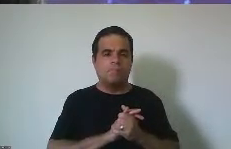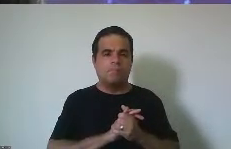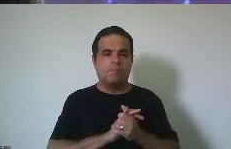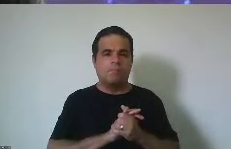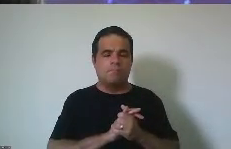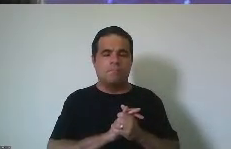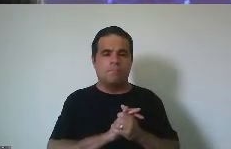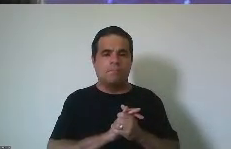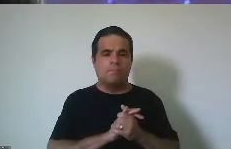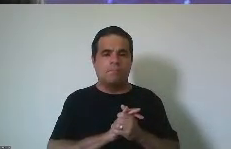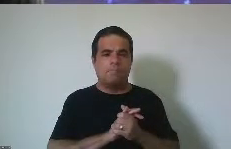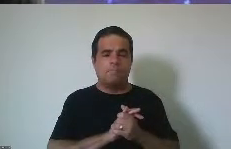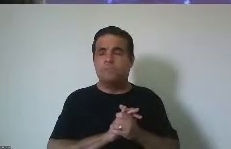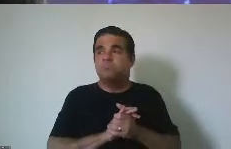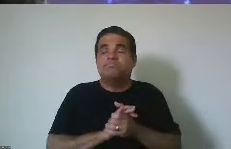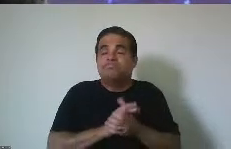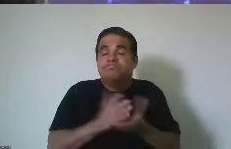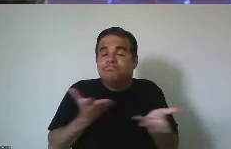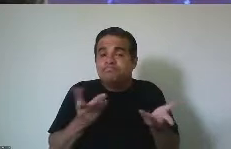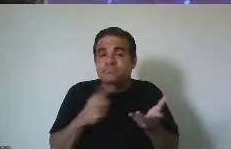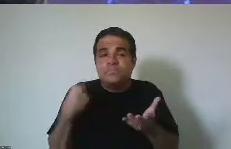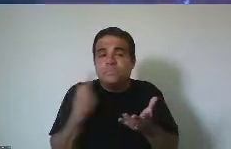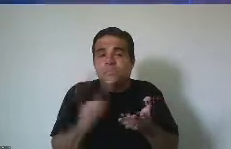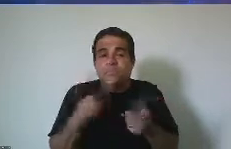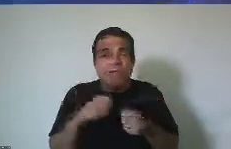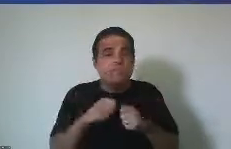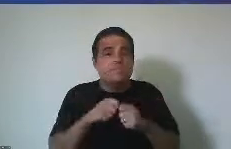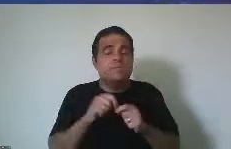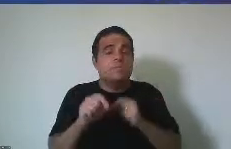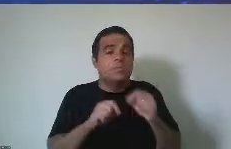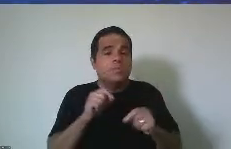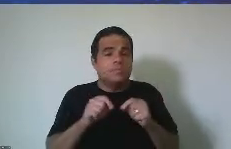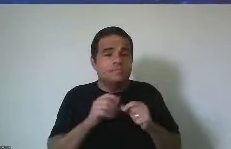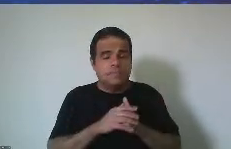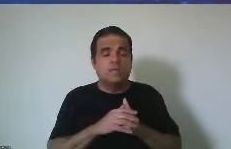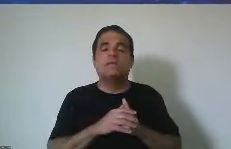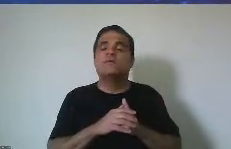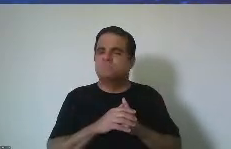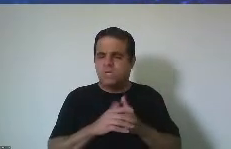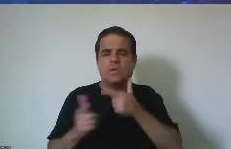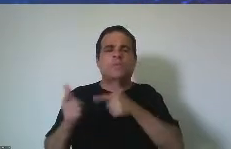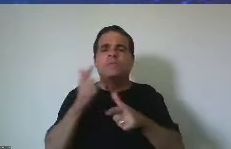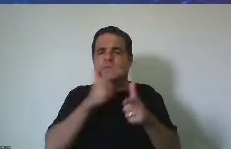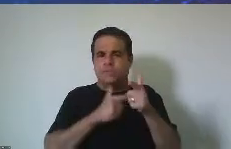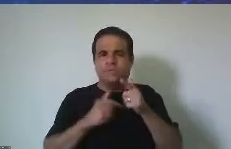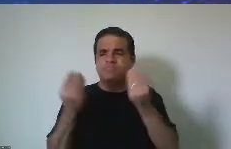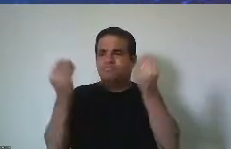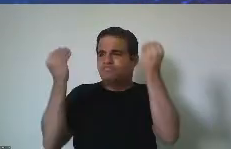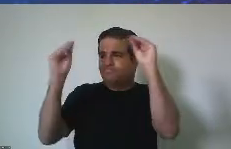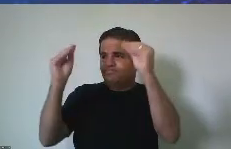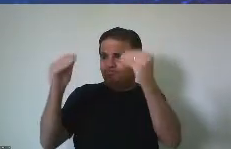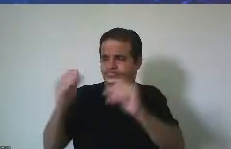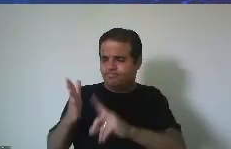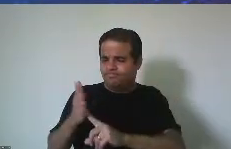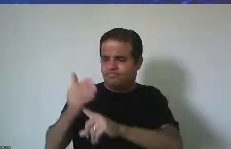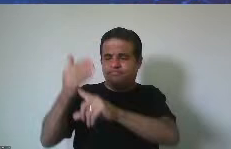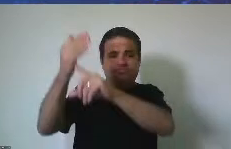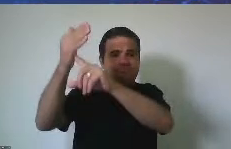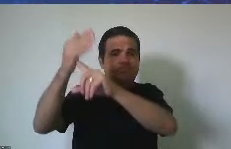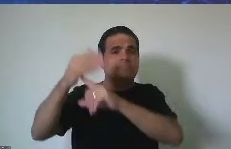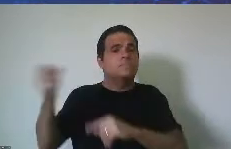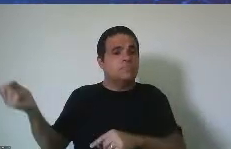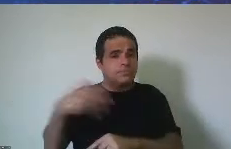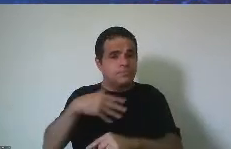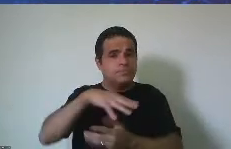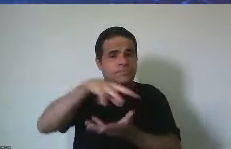então o que que nós temos feito ultimamente nós temos conseguido implantar tecnologias inéditas no setor